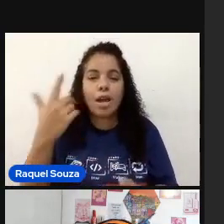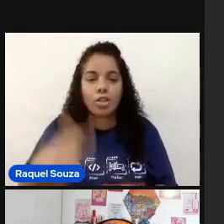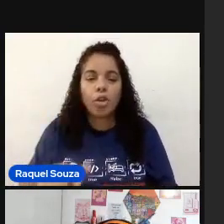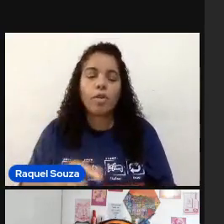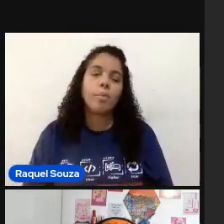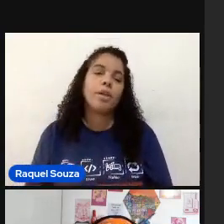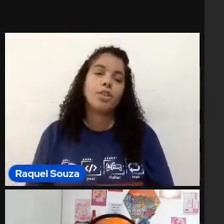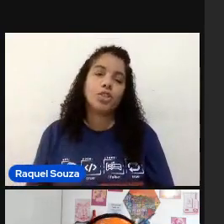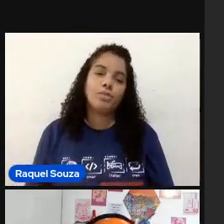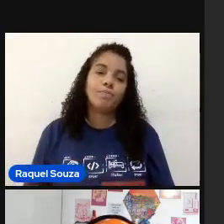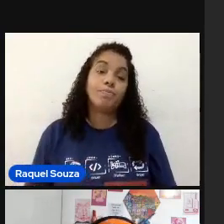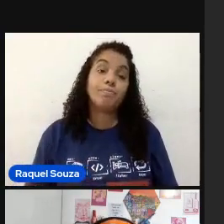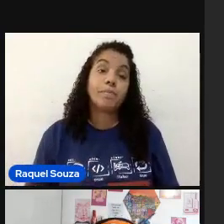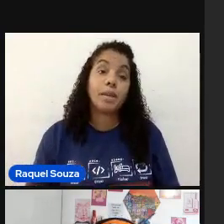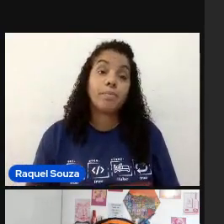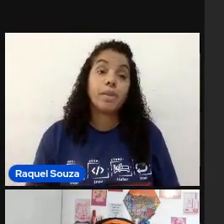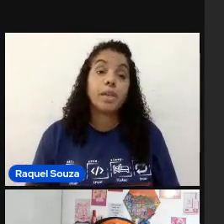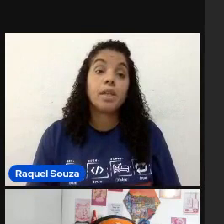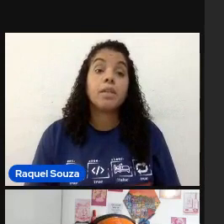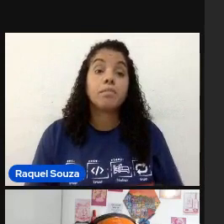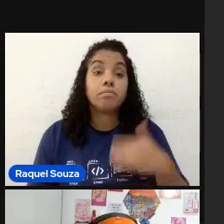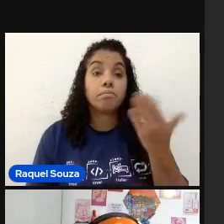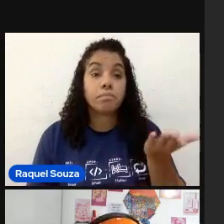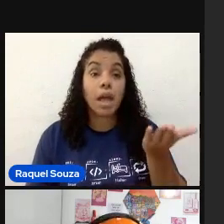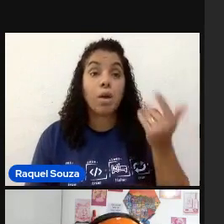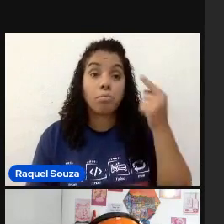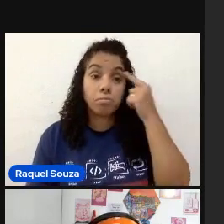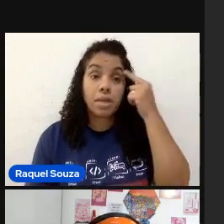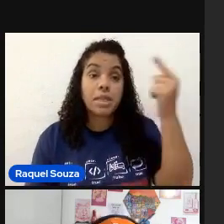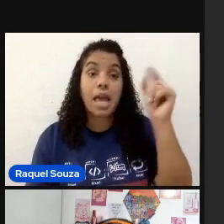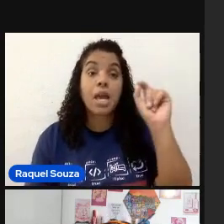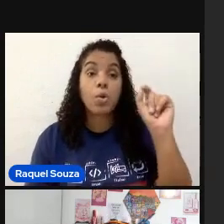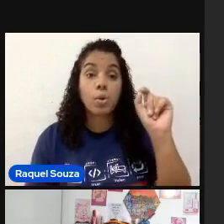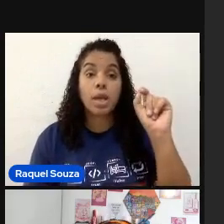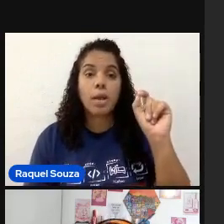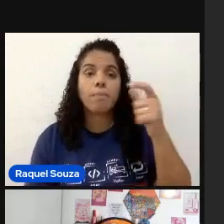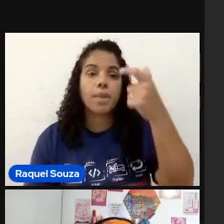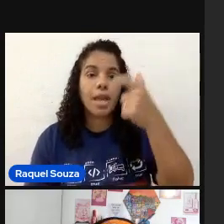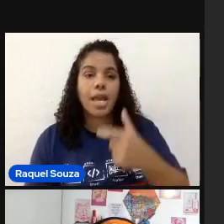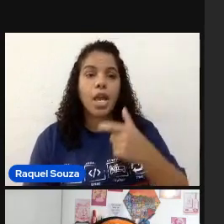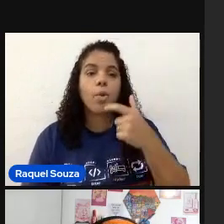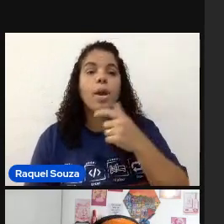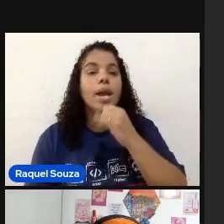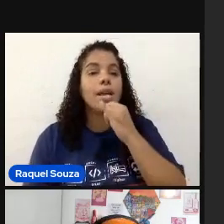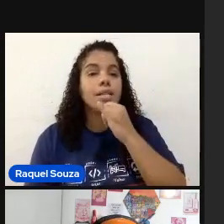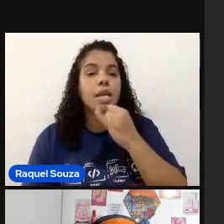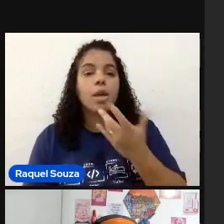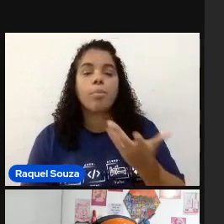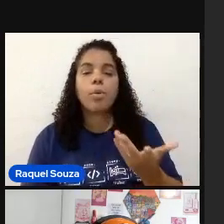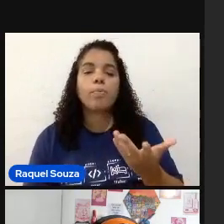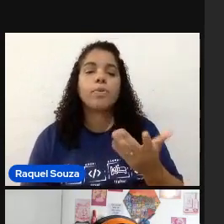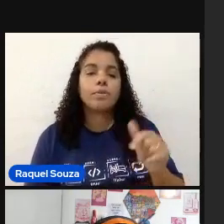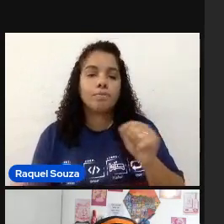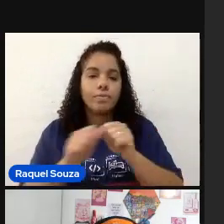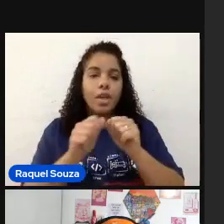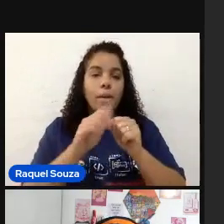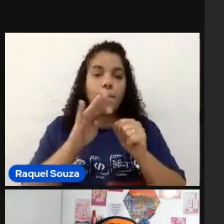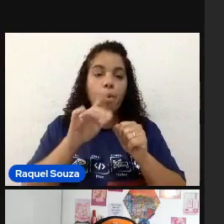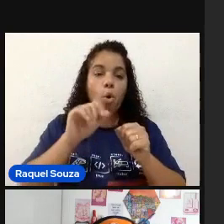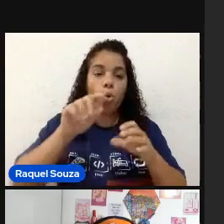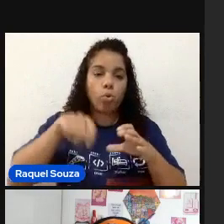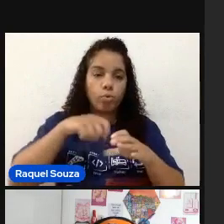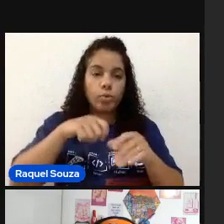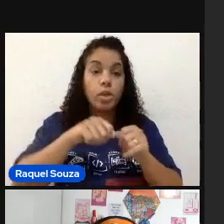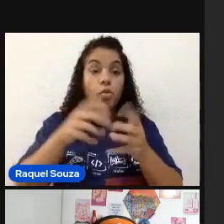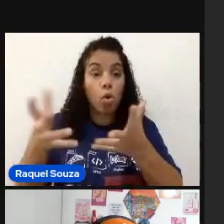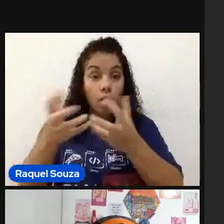novamente. Então, pensa na ideia de eu, enquanto confeiteira, vou receber aqui um